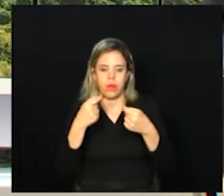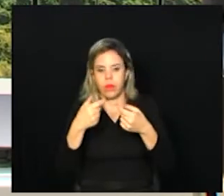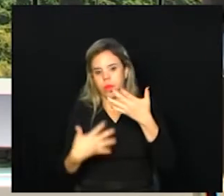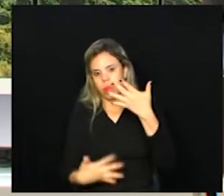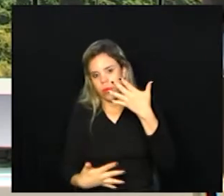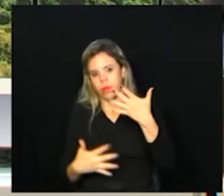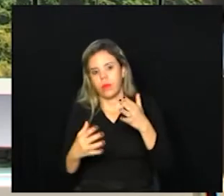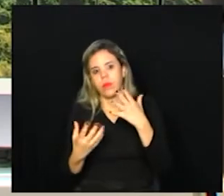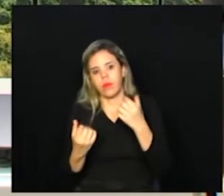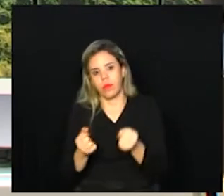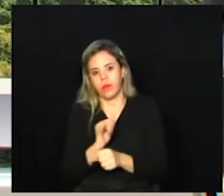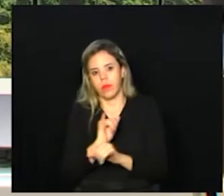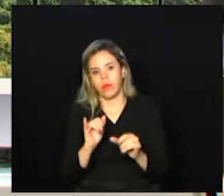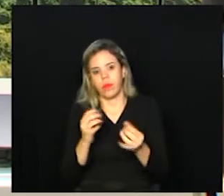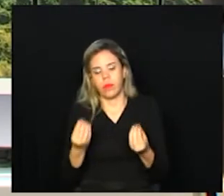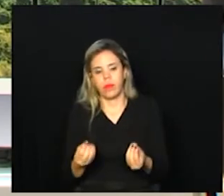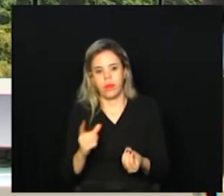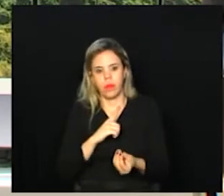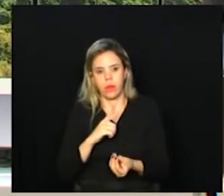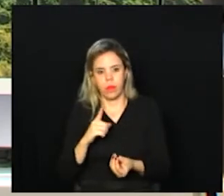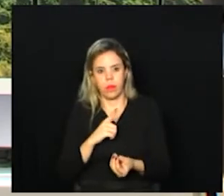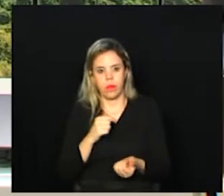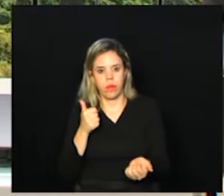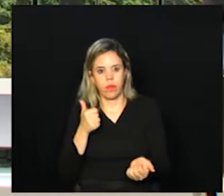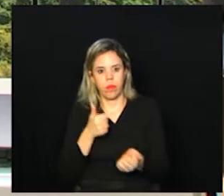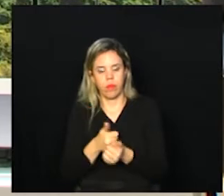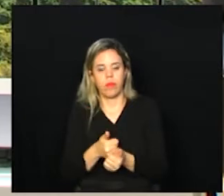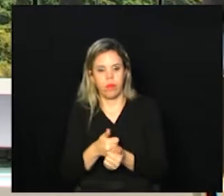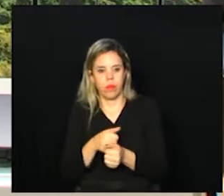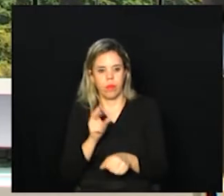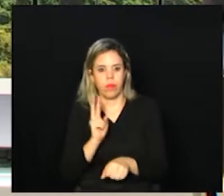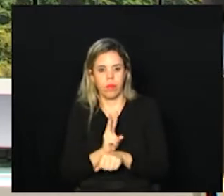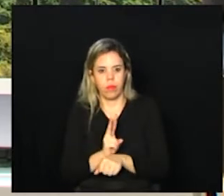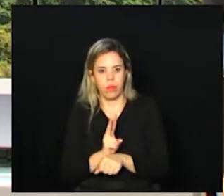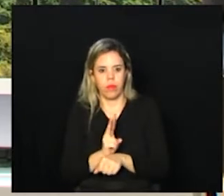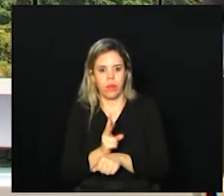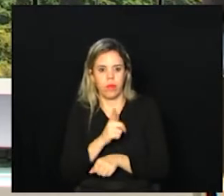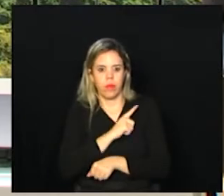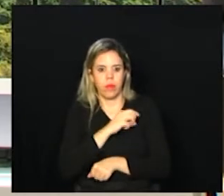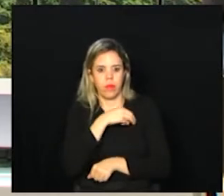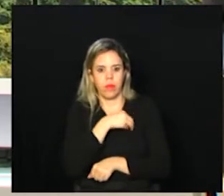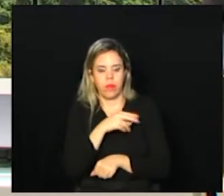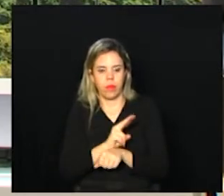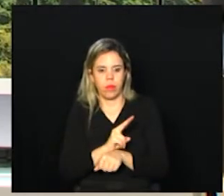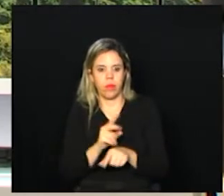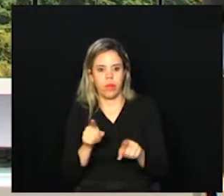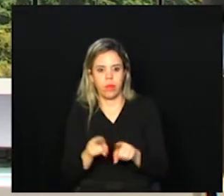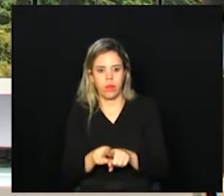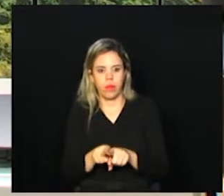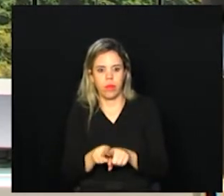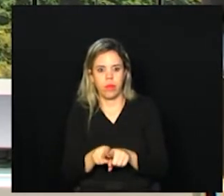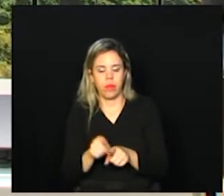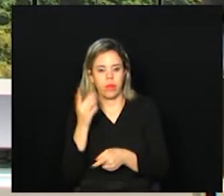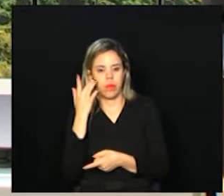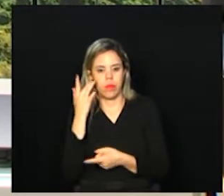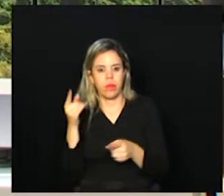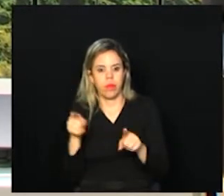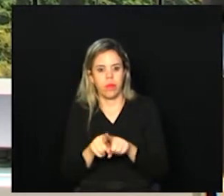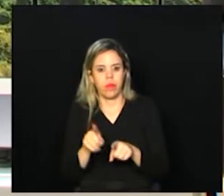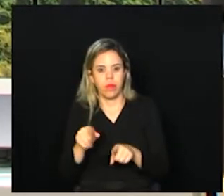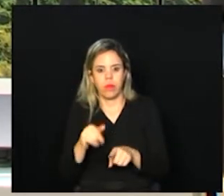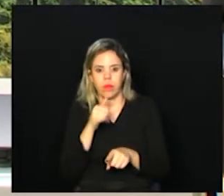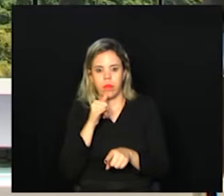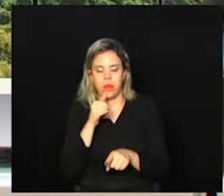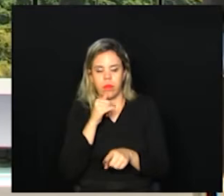podem ser acionadas, tem o acompanhamento da medida protetiva da Guarda Municipal, né? Acho que também essa questão